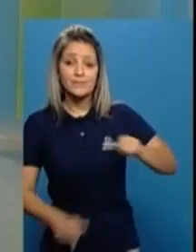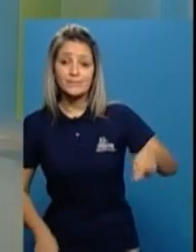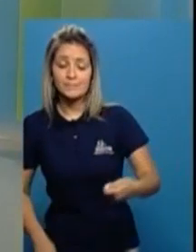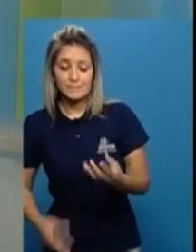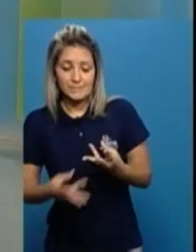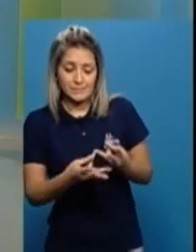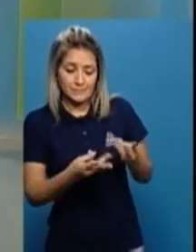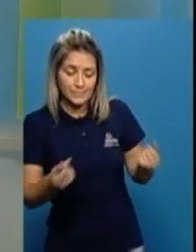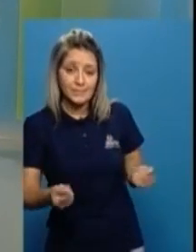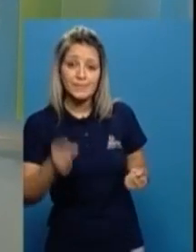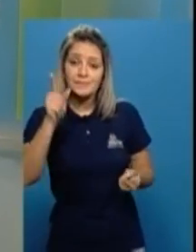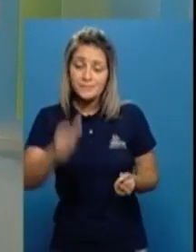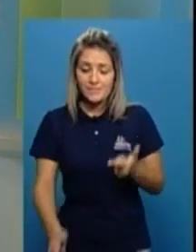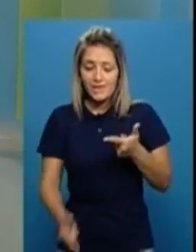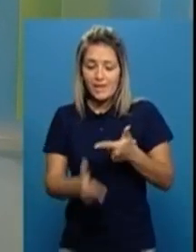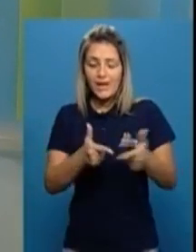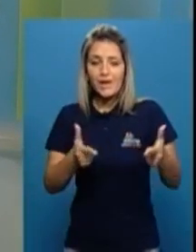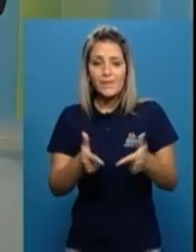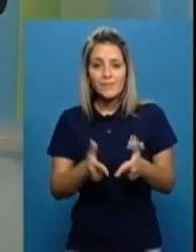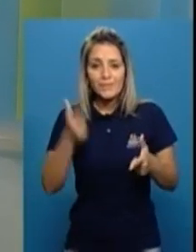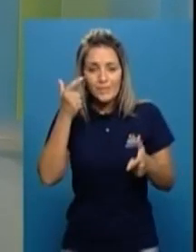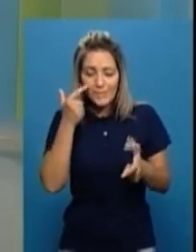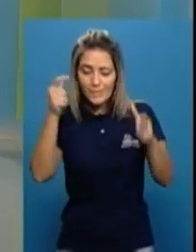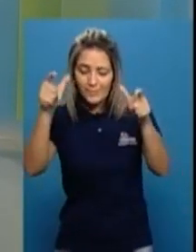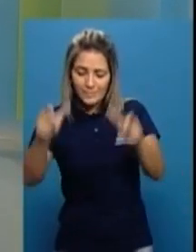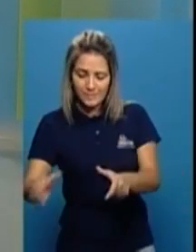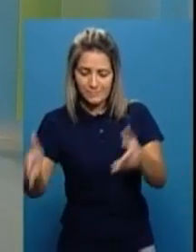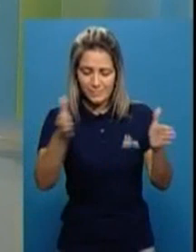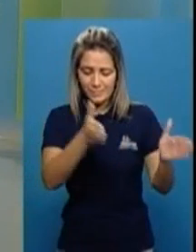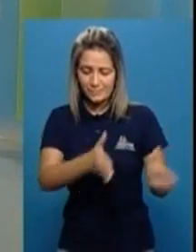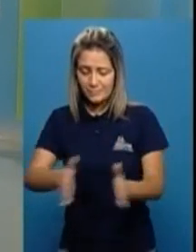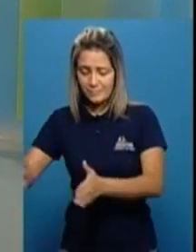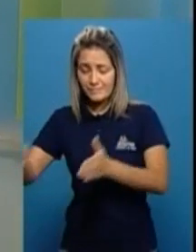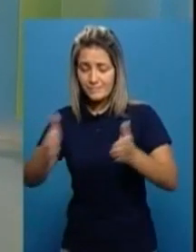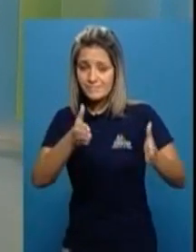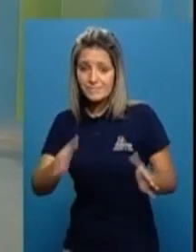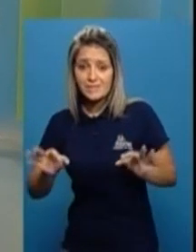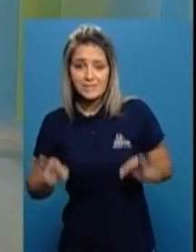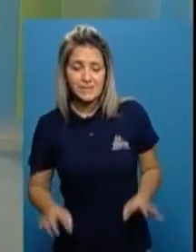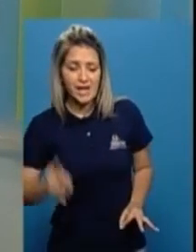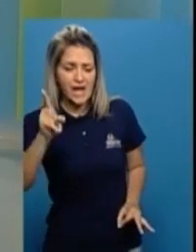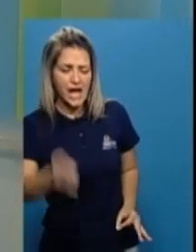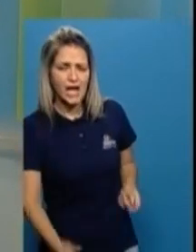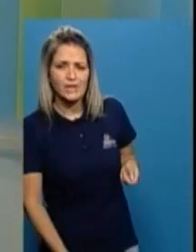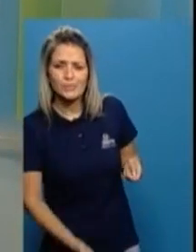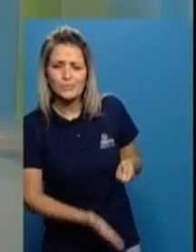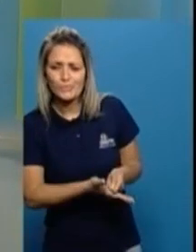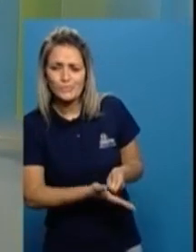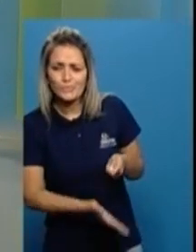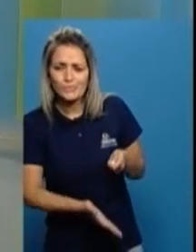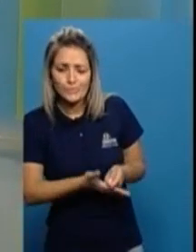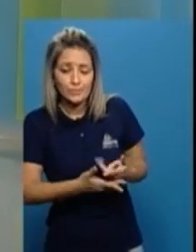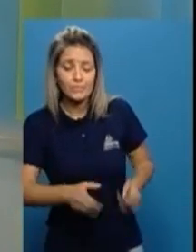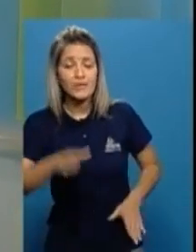nas instalações de produção, né? Ela se torna muito mais rígida, muito mais inflexível e às